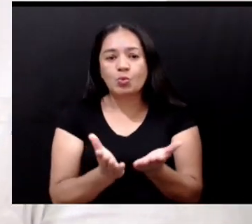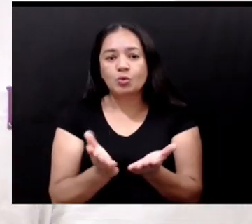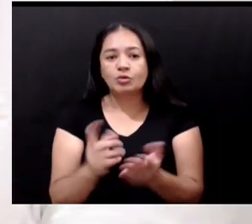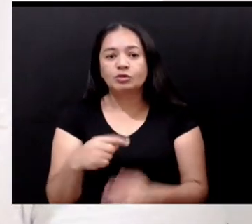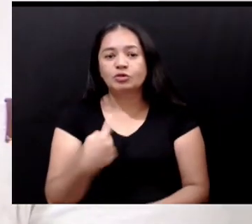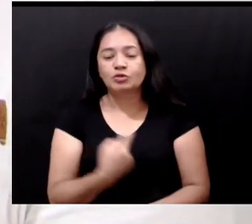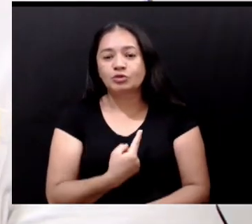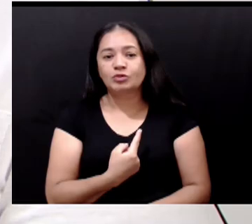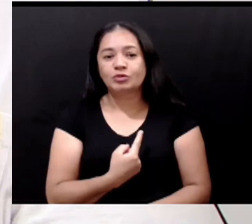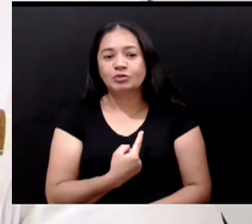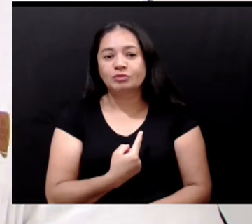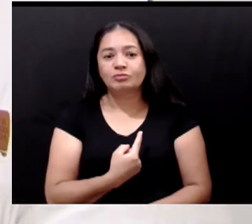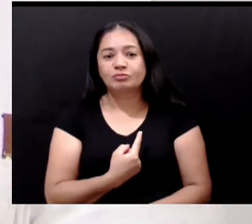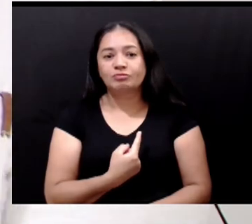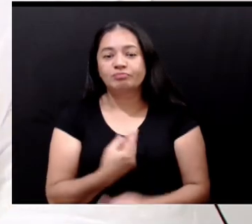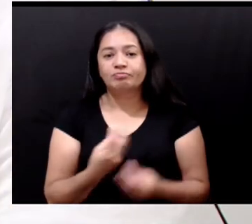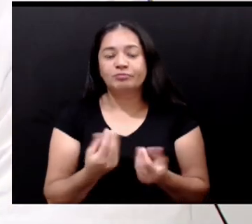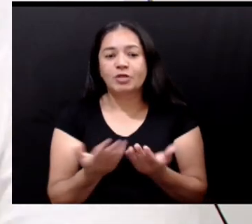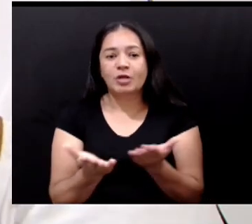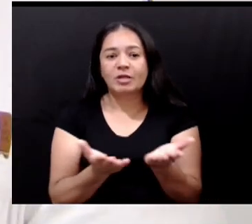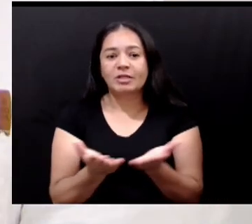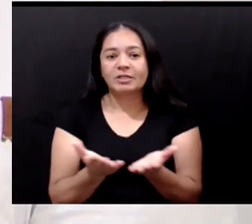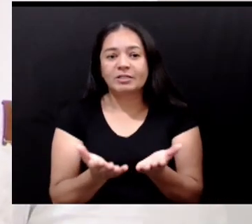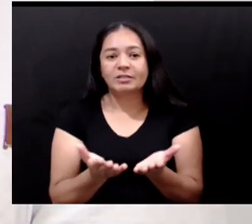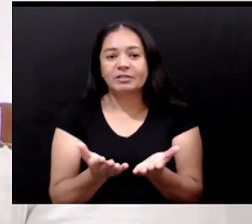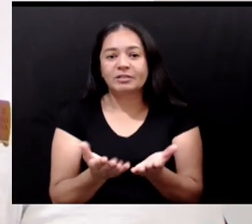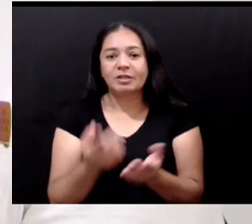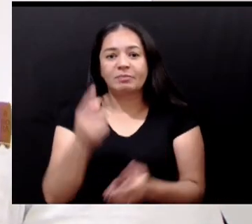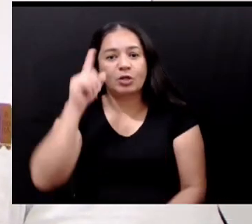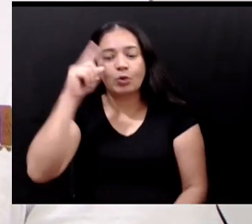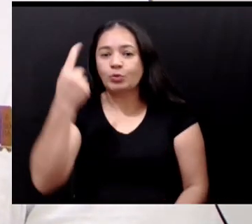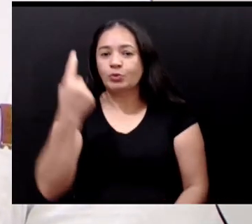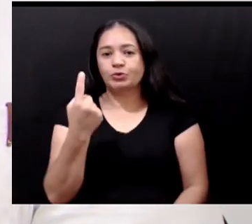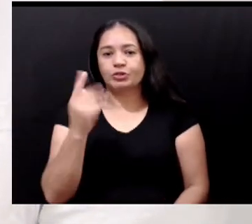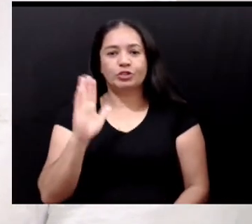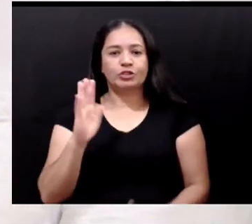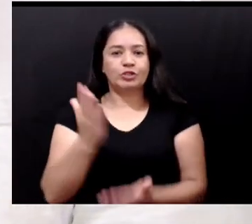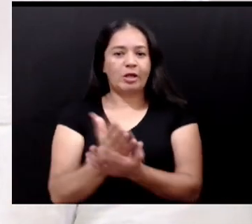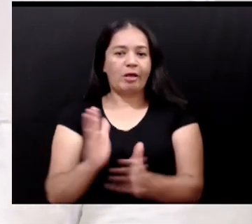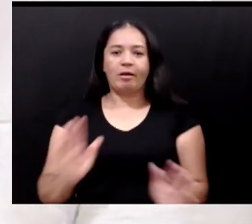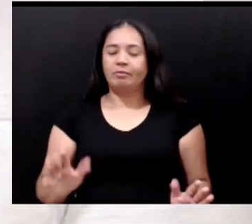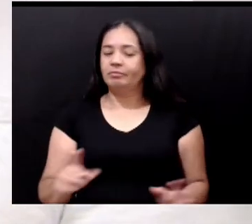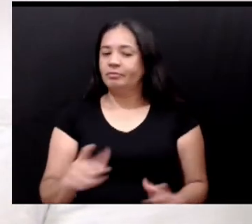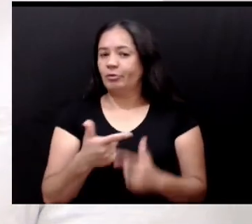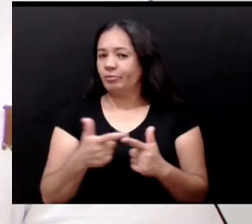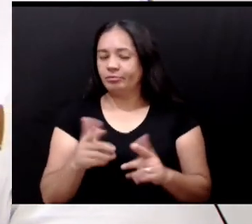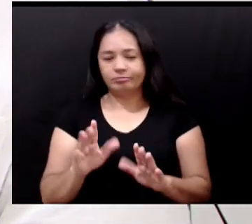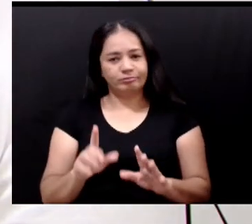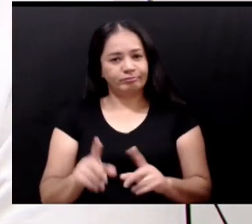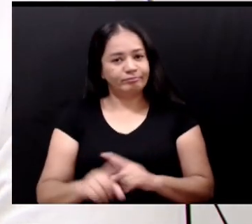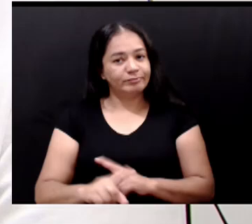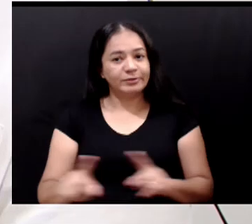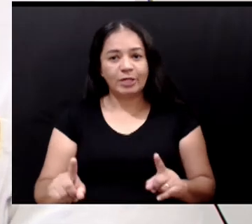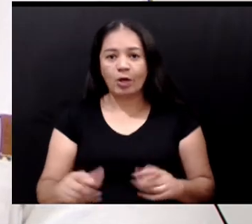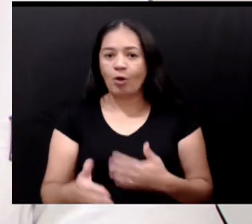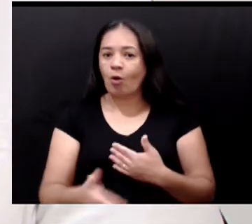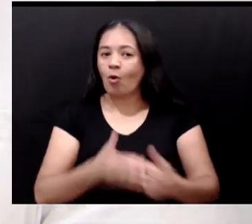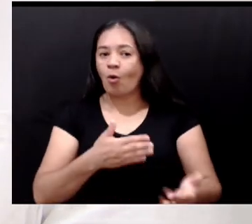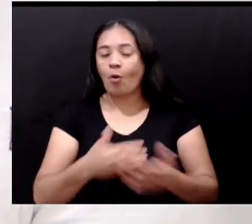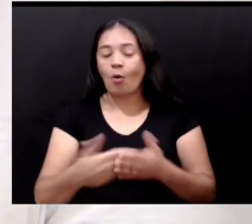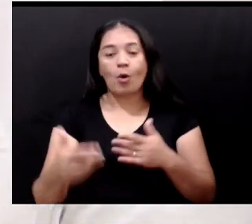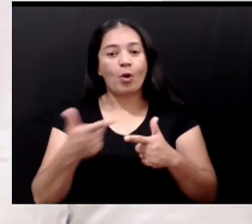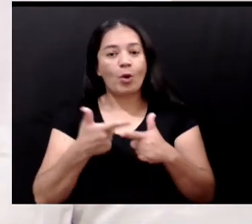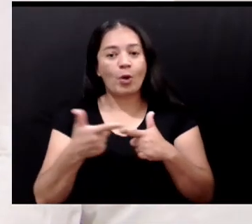temos nenhum tratamento que a gente faz num dia e resolve o problema e não precisa voltar mais. Qualquer que seja o problema que ele tenha nos